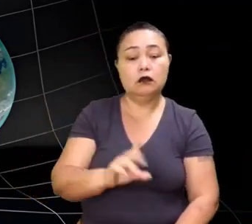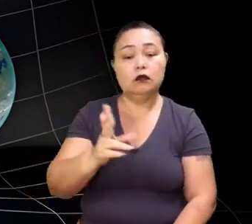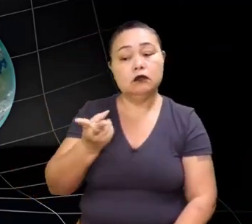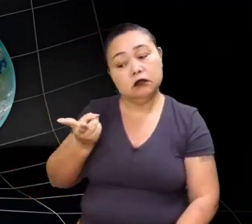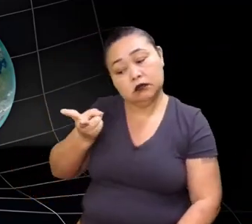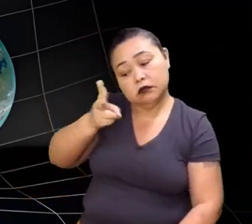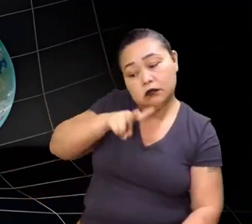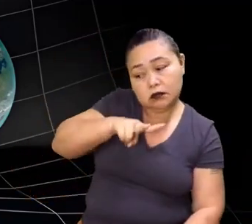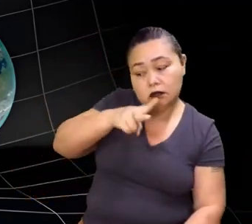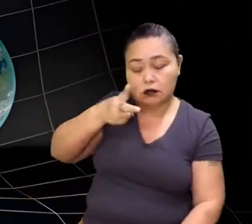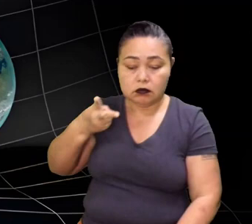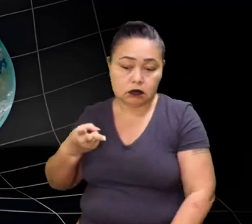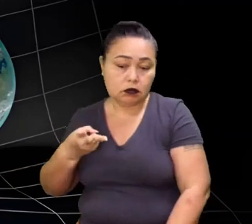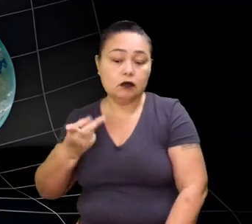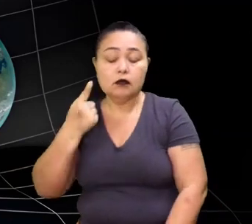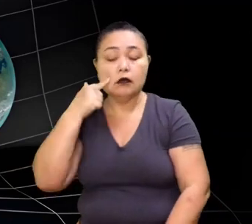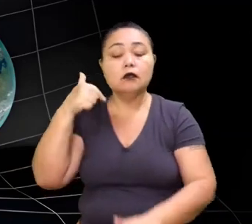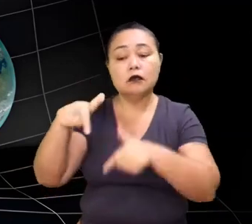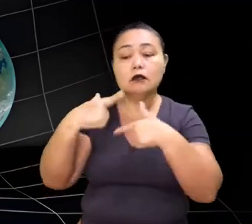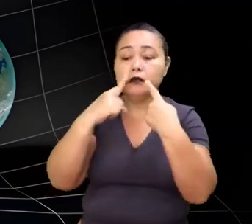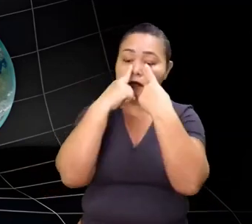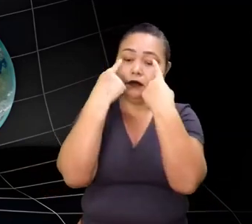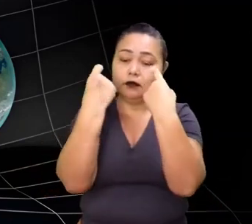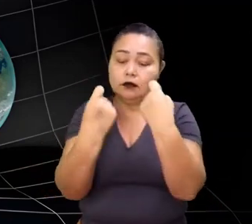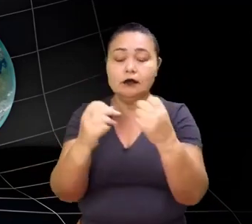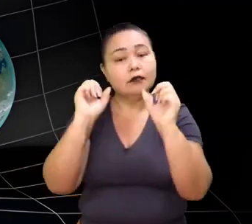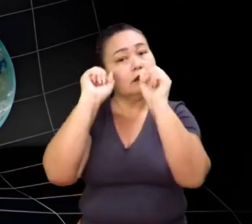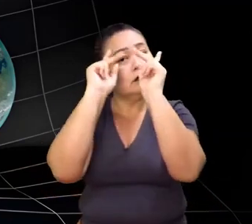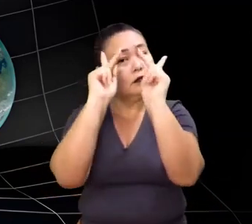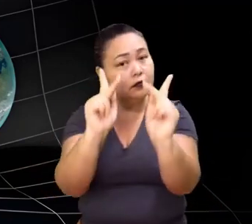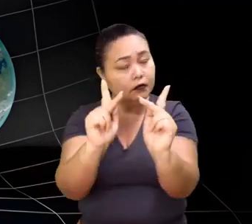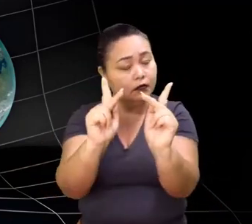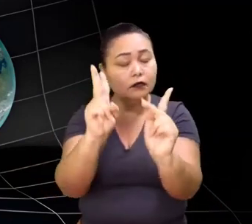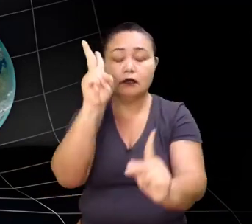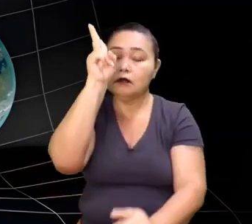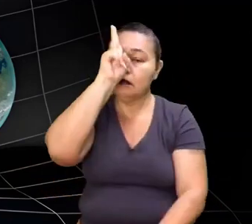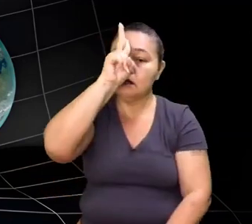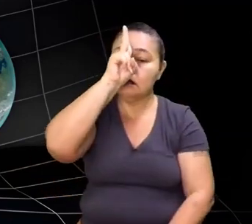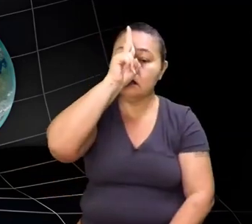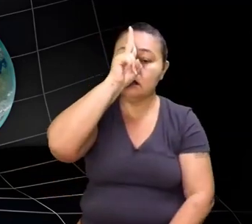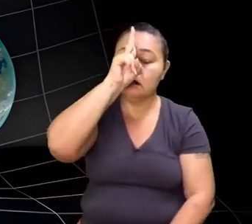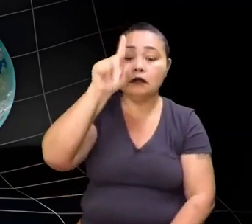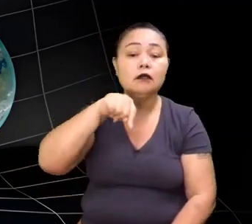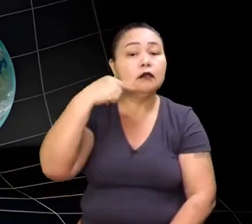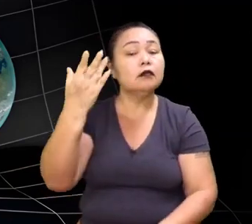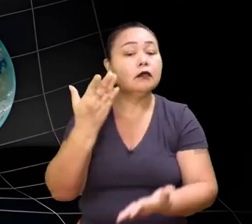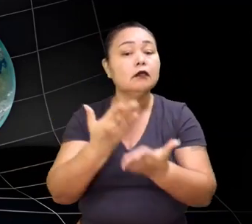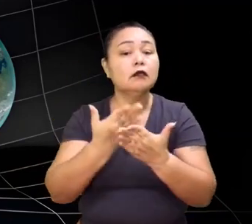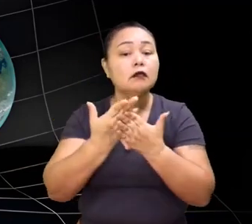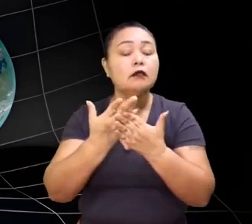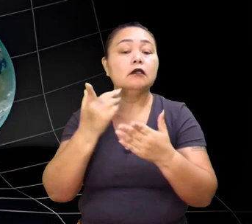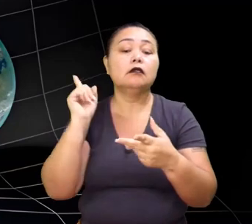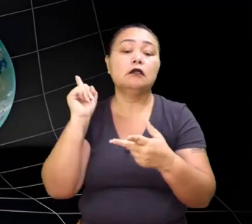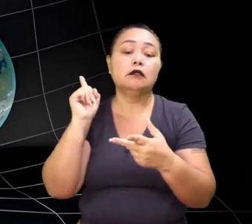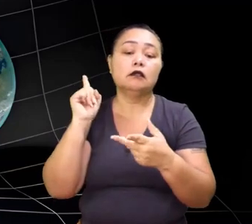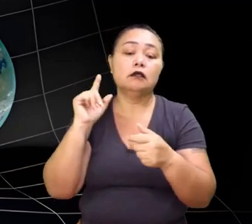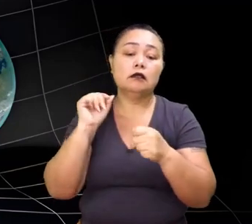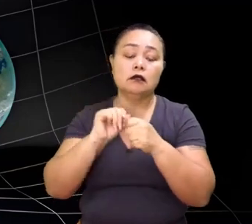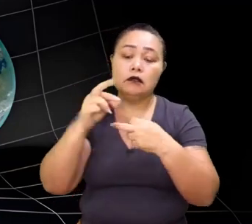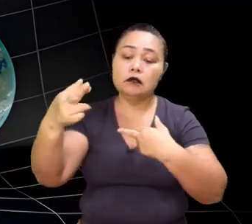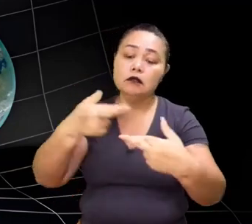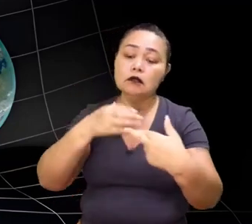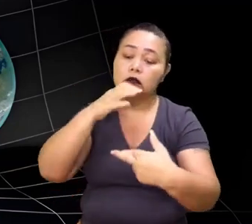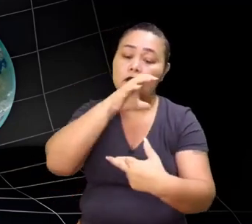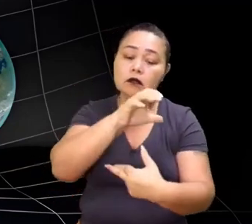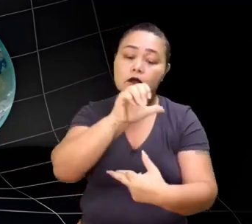o invers aí um trabalho bem interessante Ok então lembre-se a nossa aula falou sobre essa relação